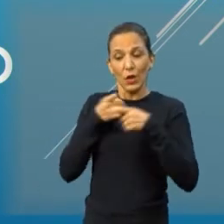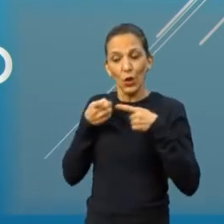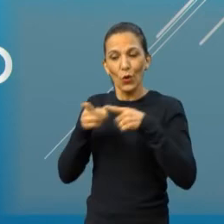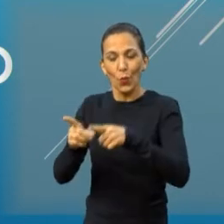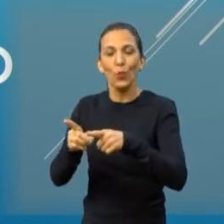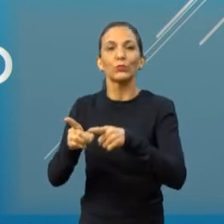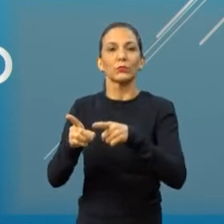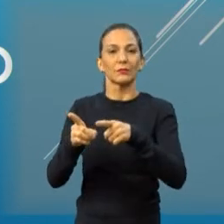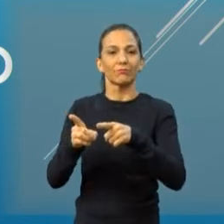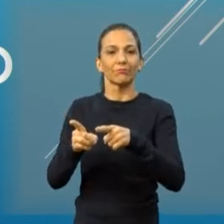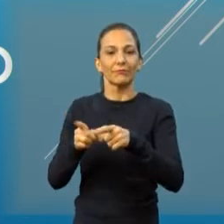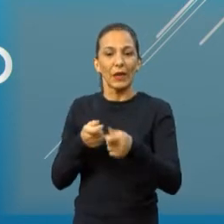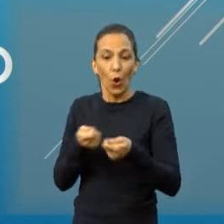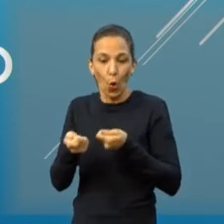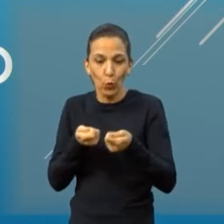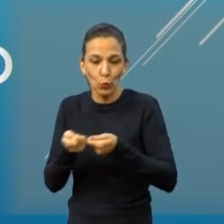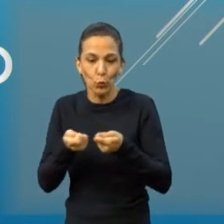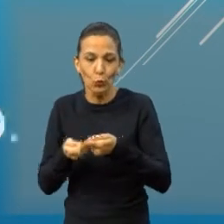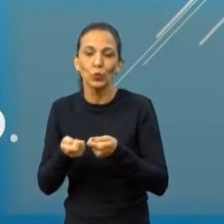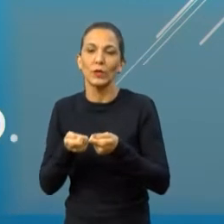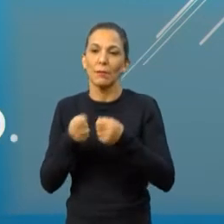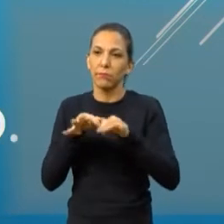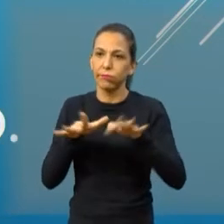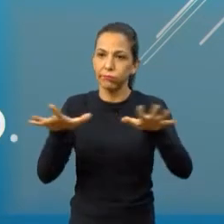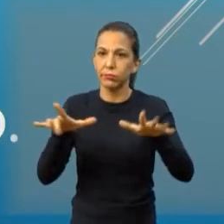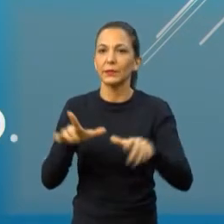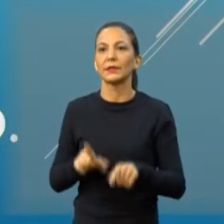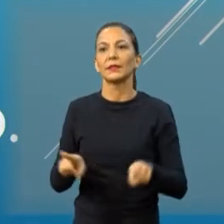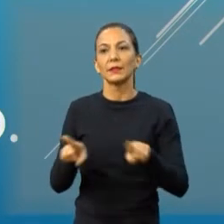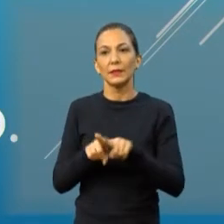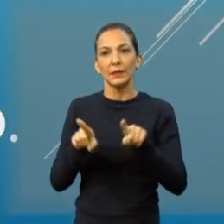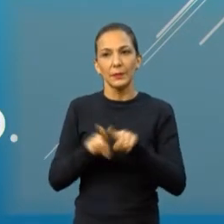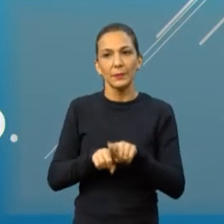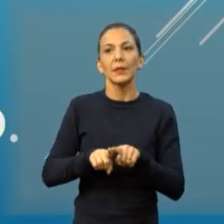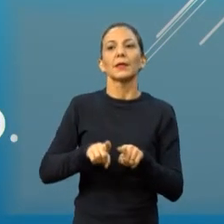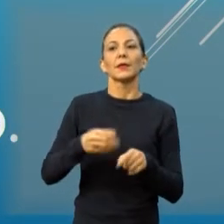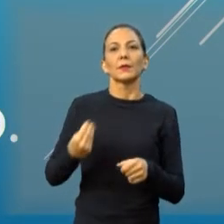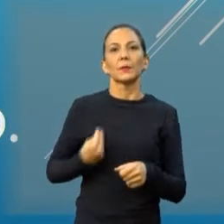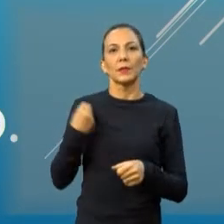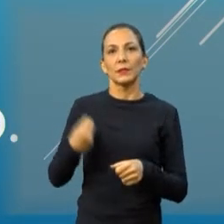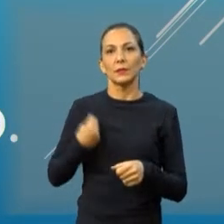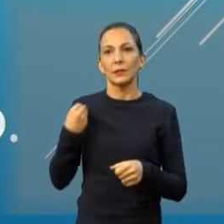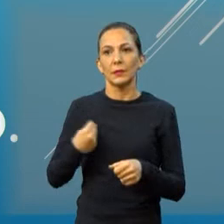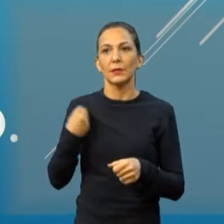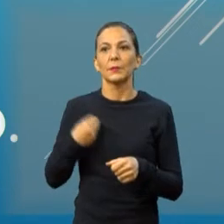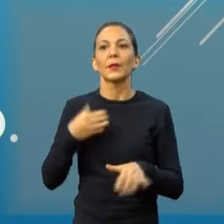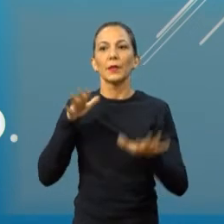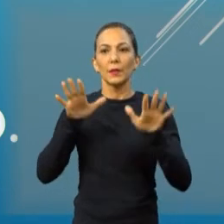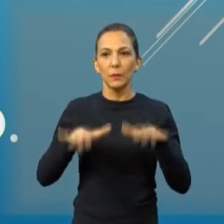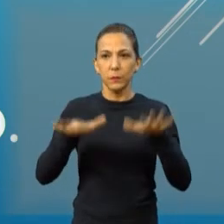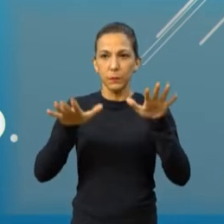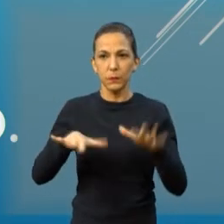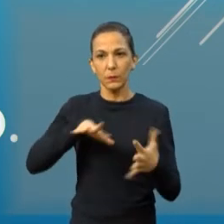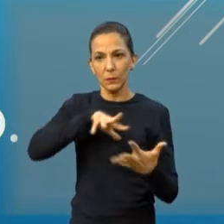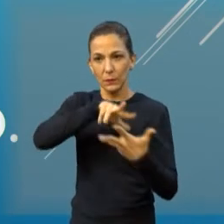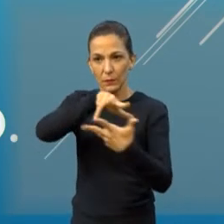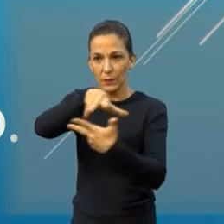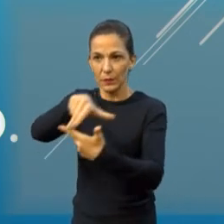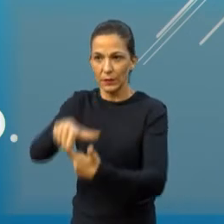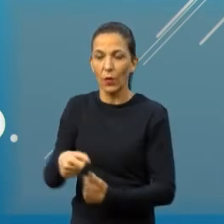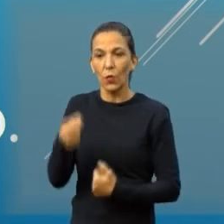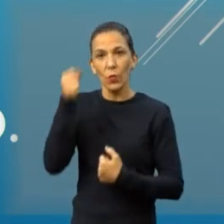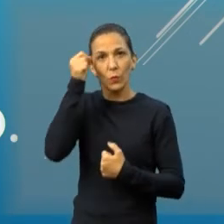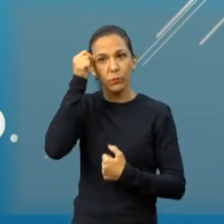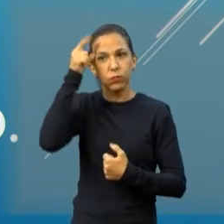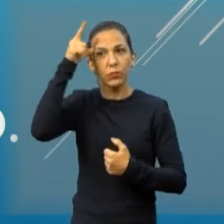nossa cidade assim como também participei do dia internacional da conscientização do autismo um dia de grande importância onde estive com